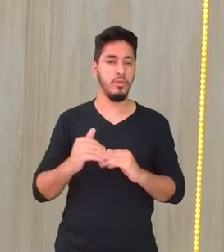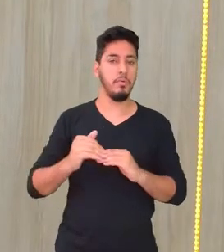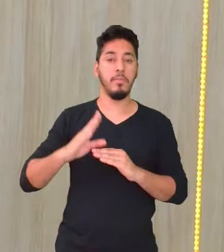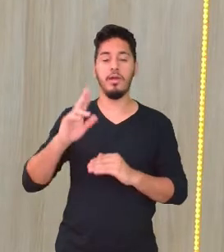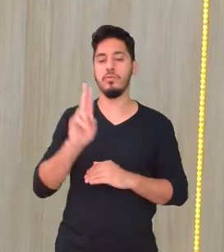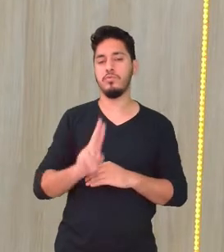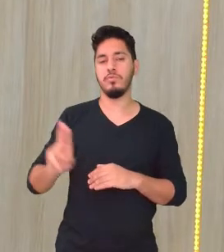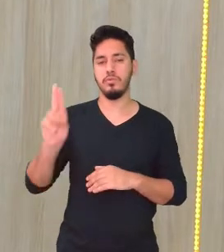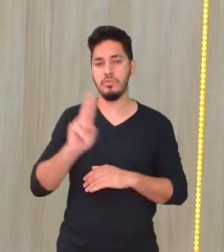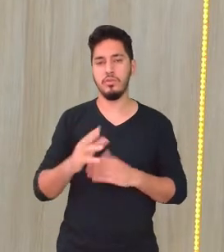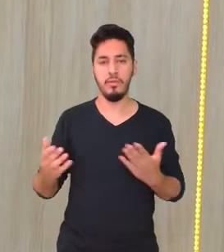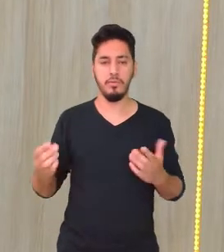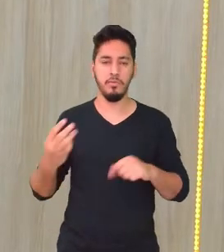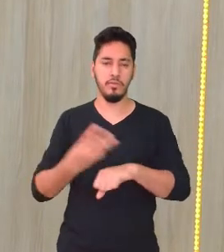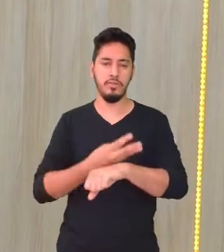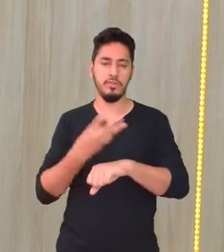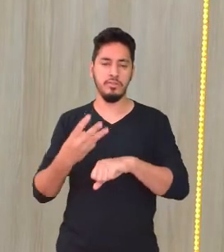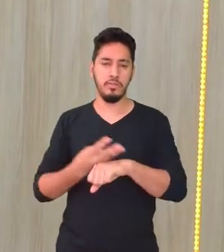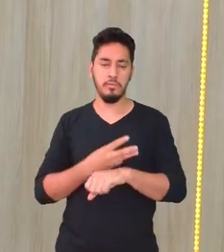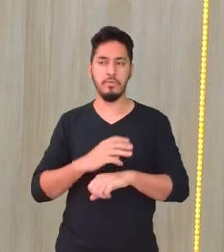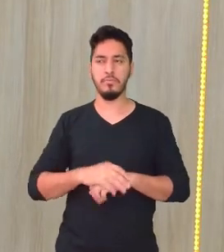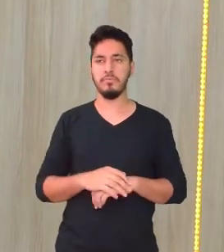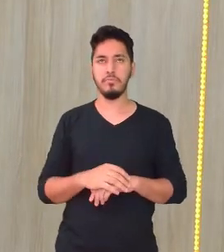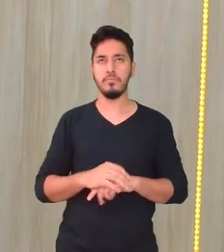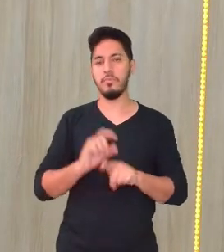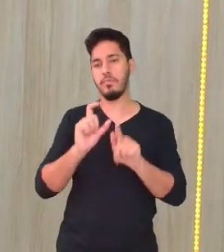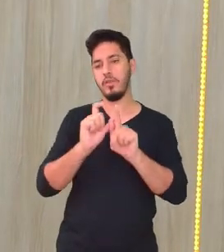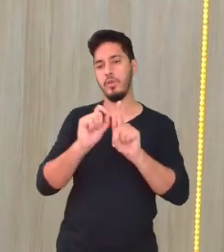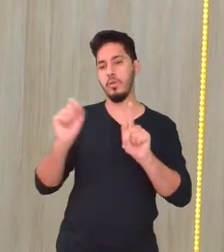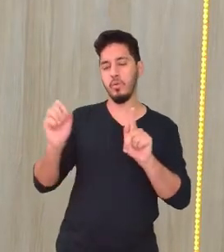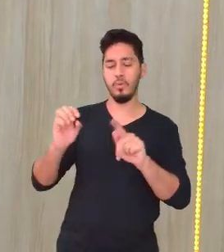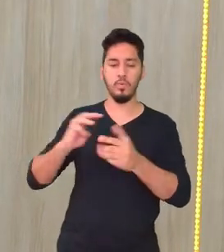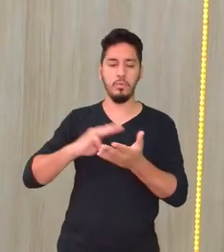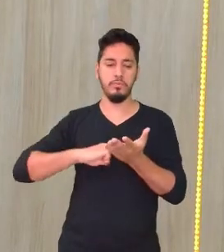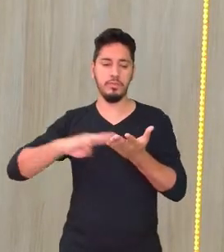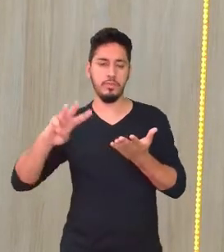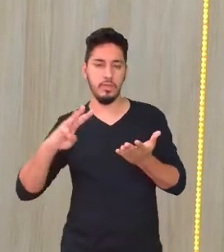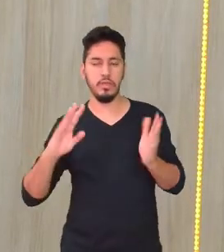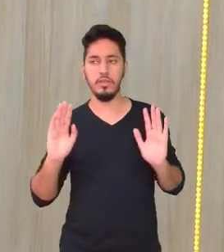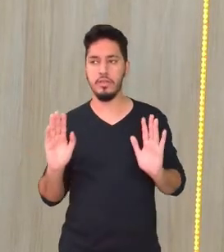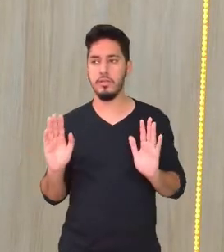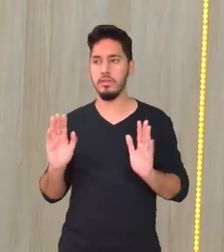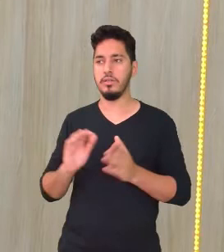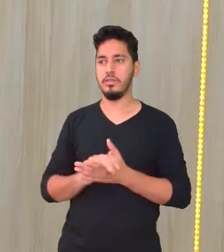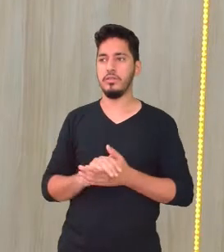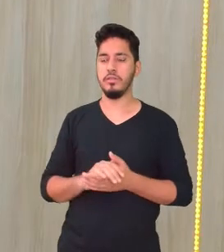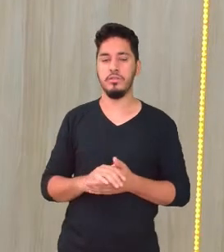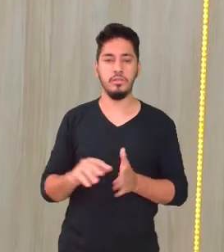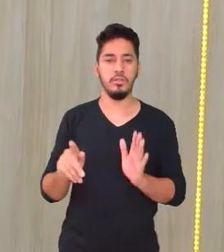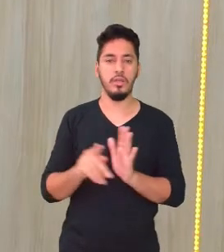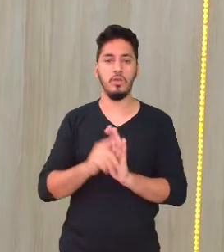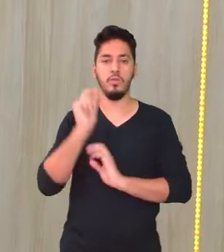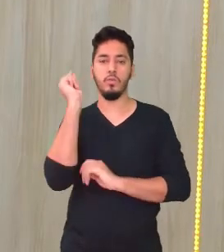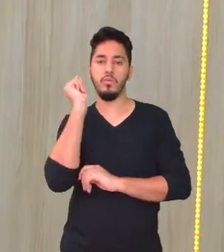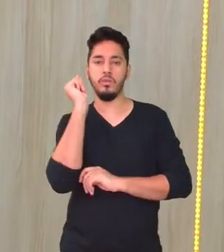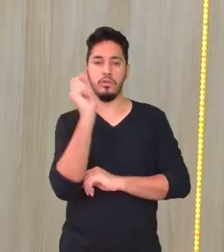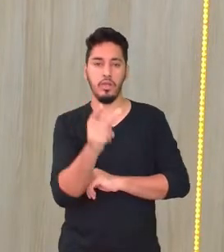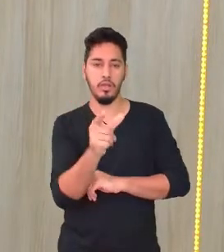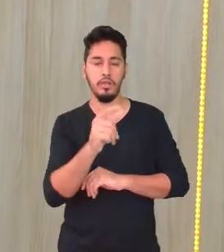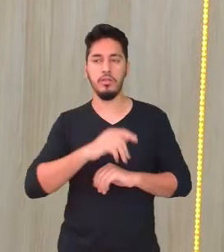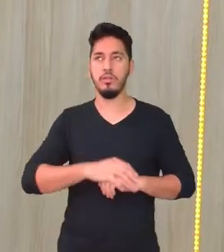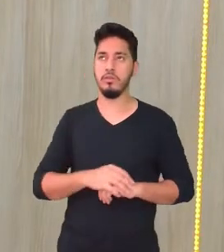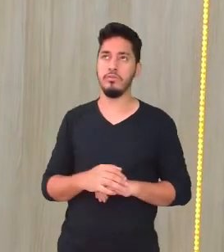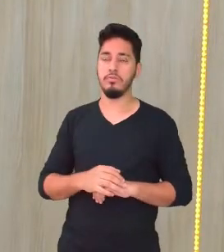mais utiliza, né? O WhatsApp, o Google Messenger, né, o Telegram, né? Então